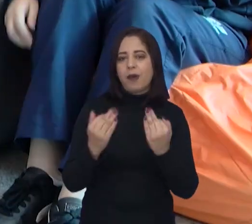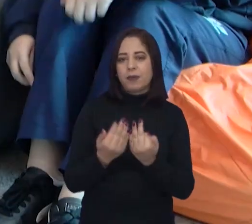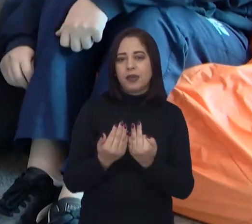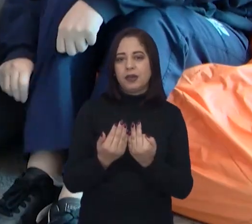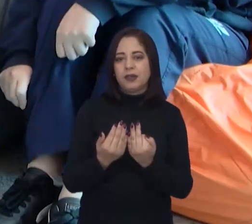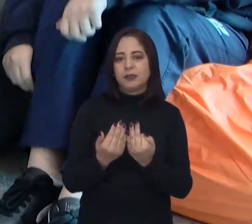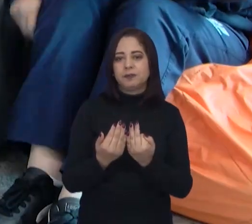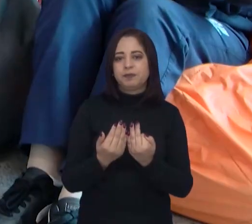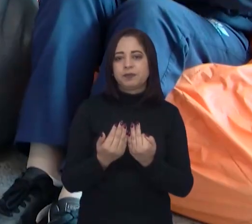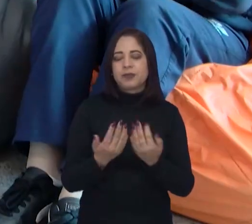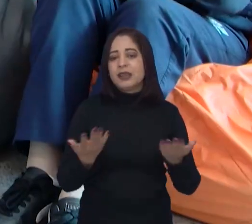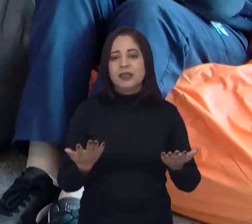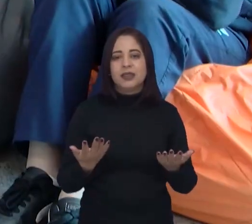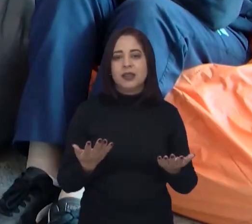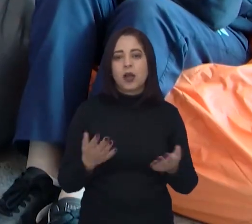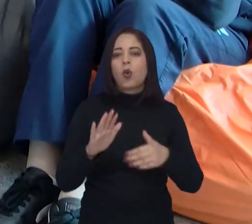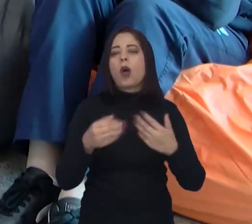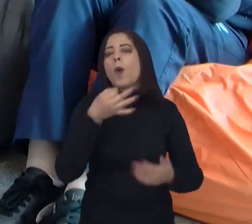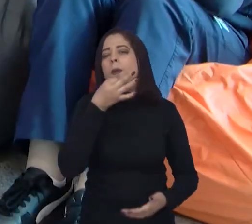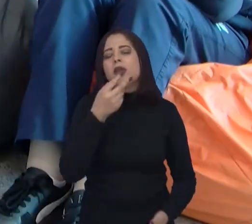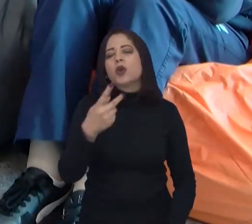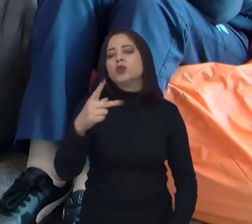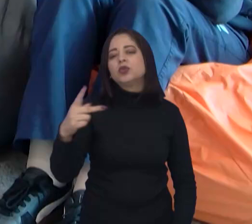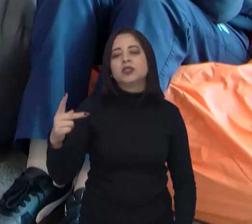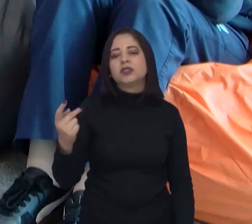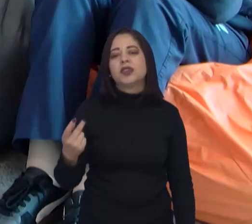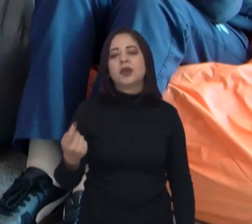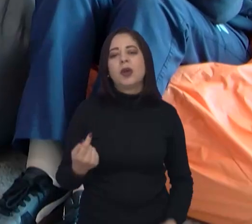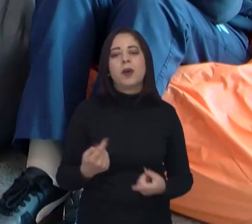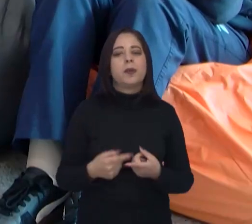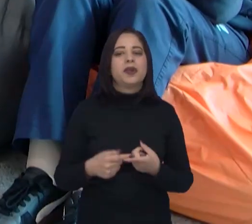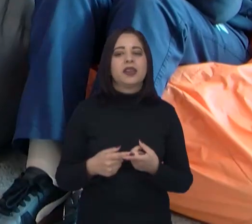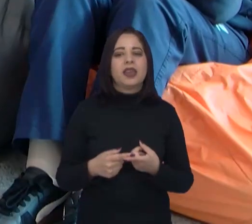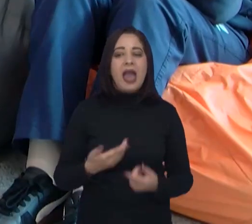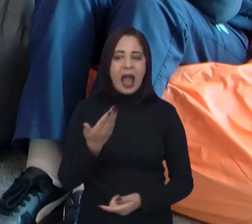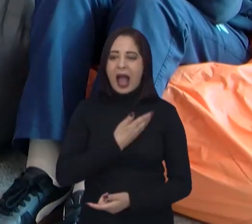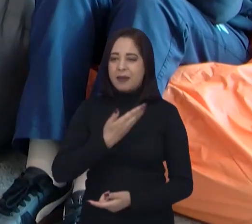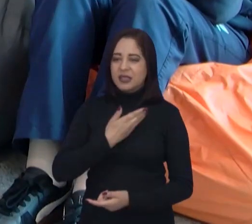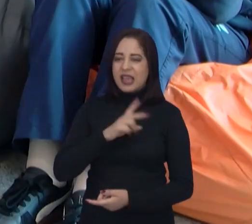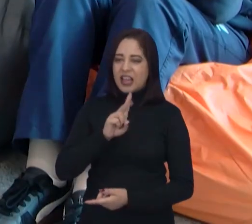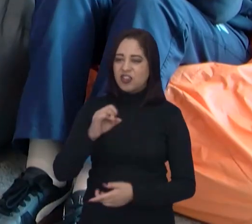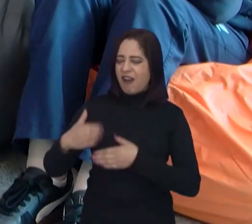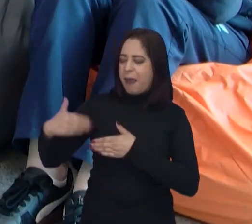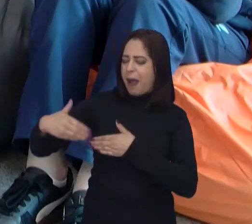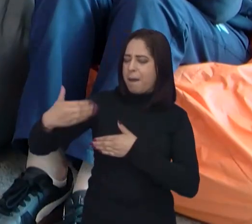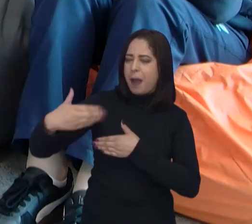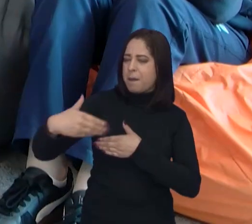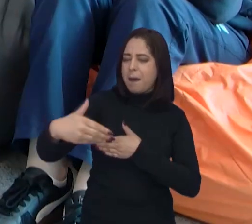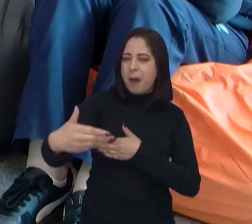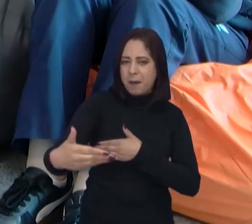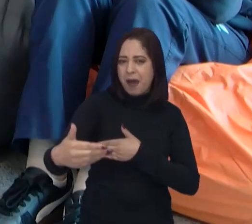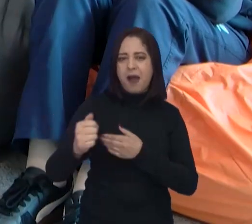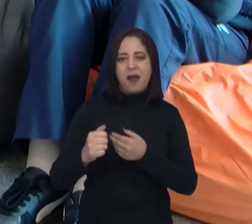olham para isso, né, com esse olhar de adolescente assim, né? A gente pensa que as amizades são para a vida toda, que vocês estão conhecendo agora nesse período